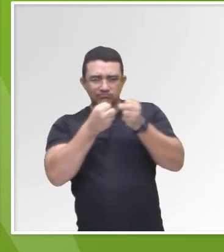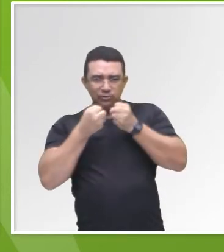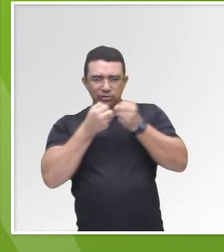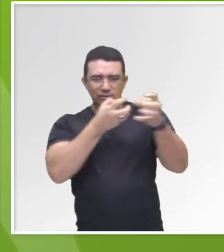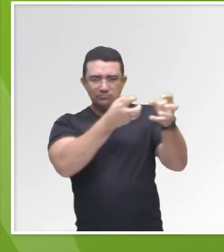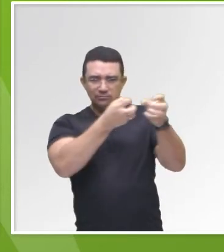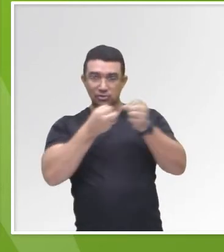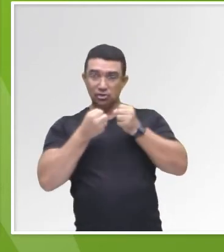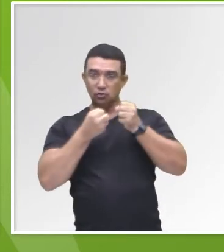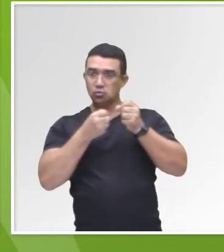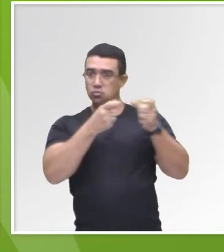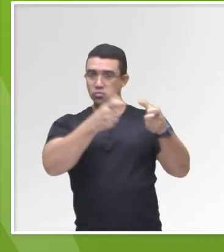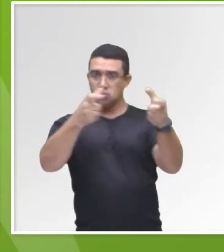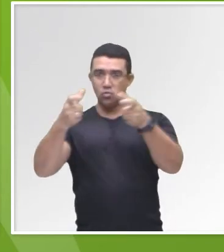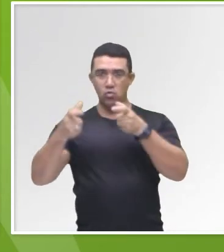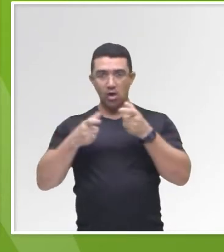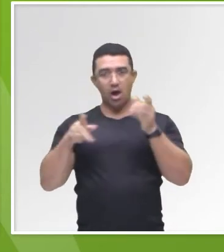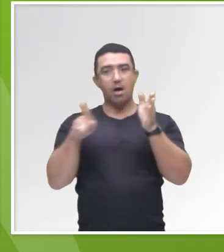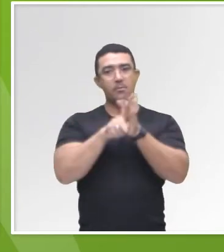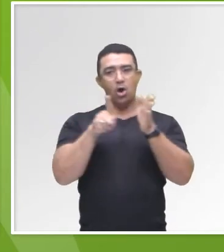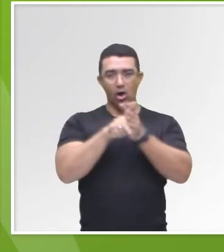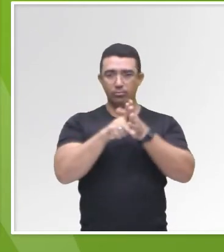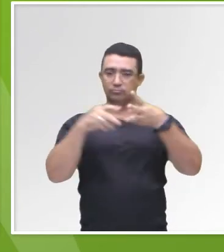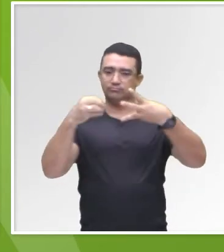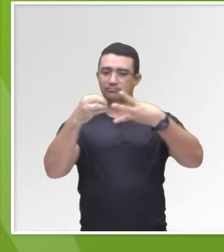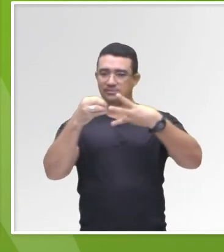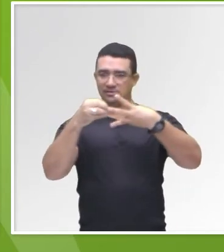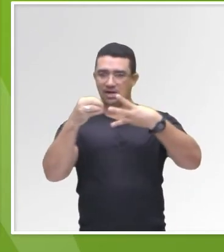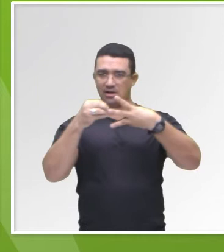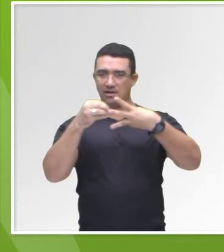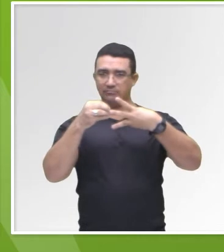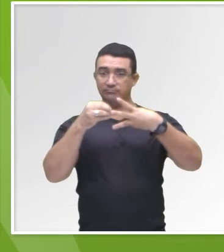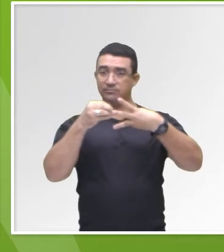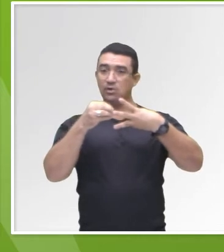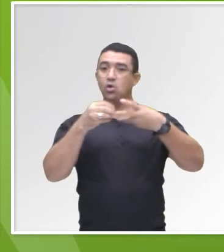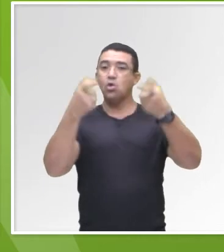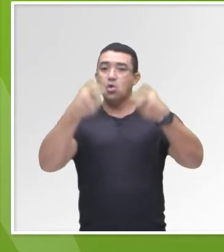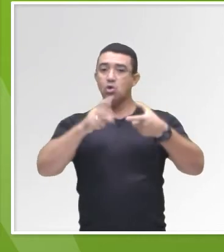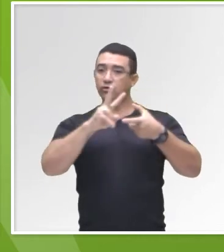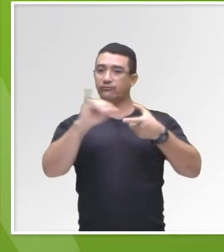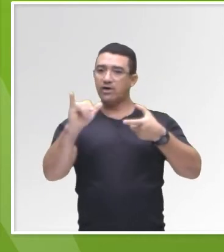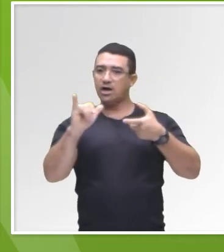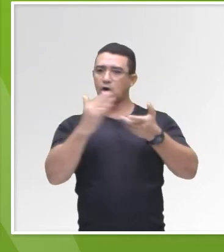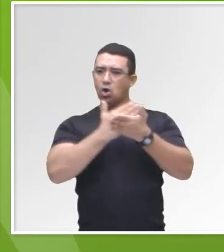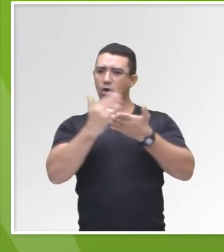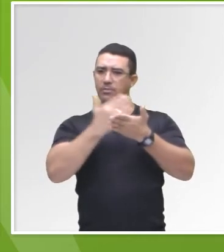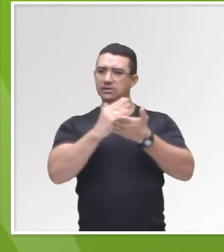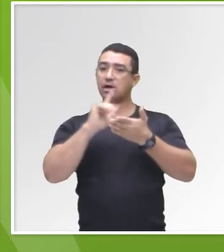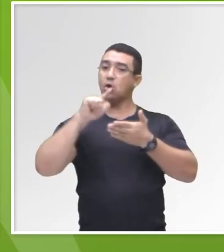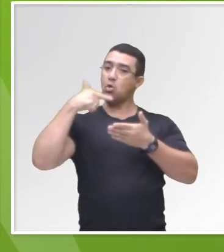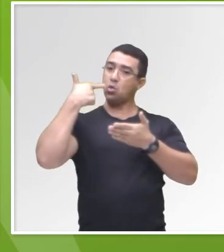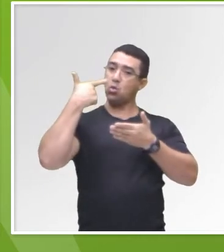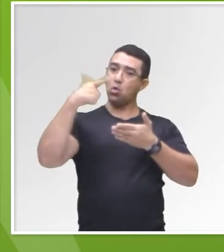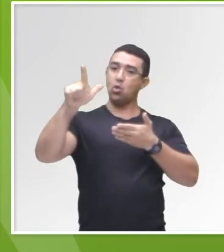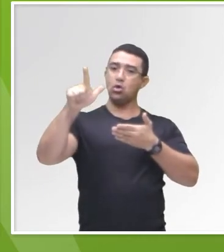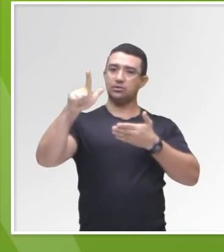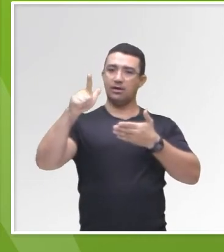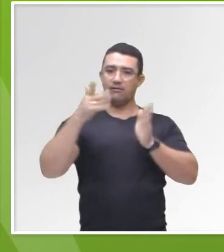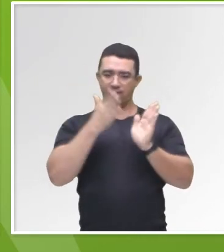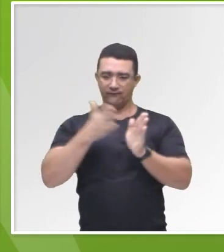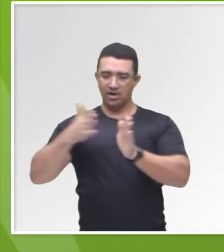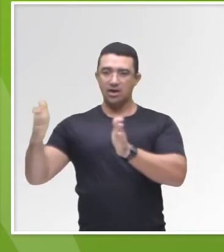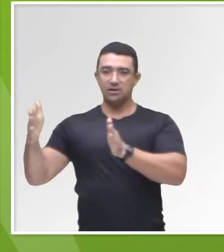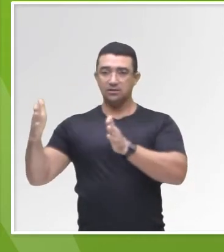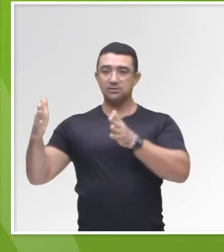específico da célula, aonde vai dar início, na verdade vai dar sequência à próxima etapa da mitose, que é